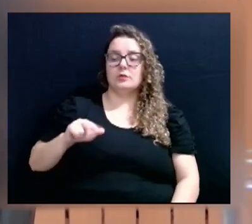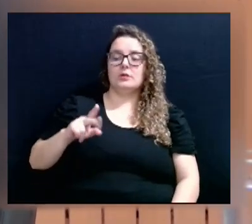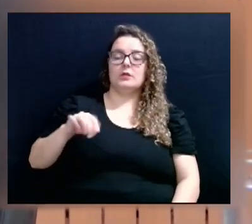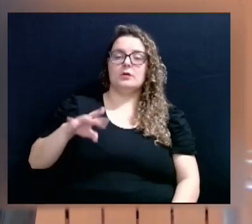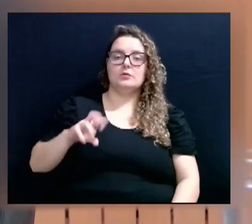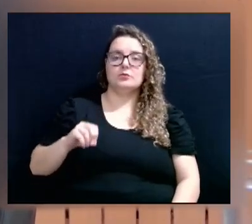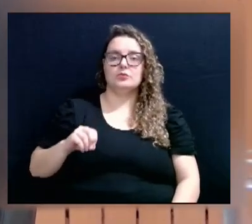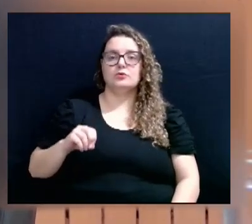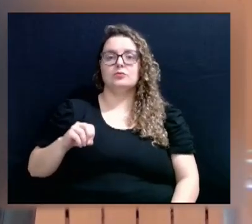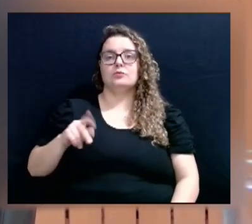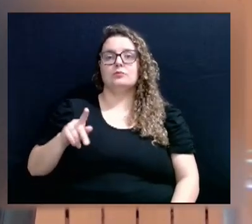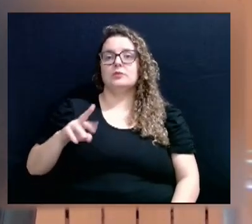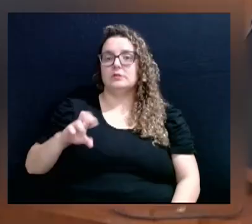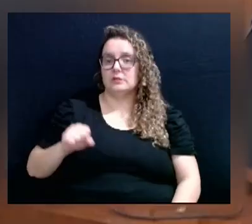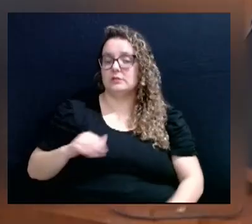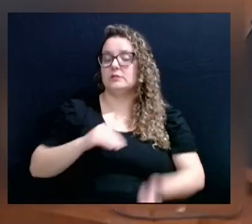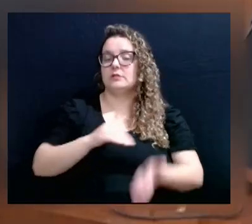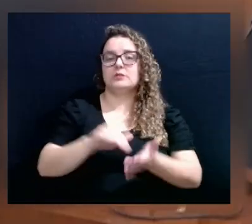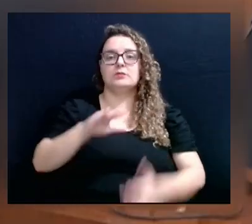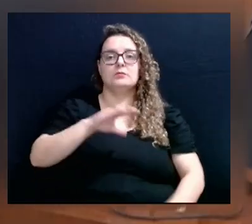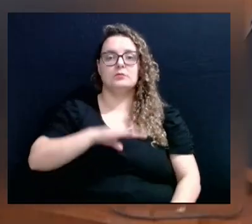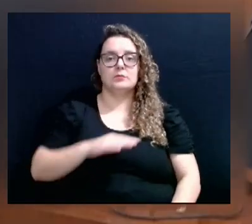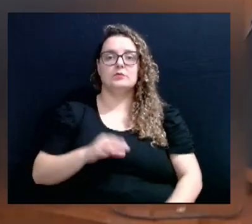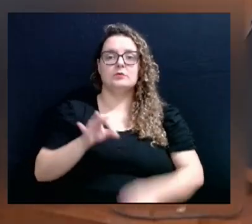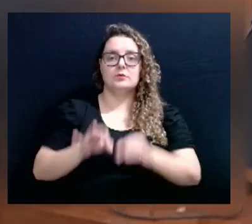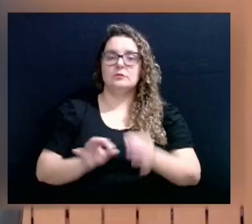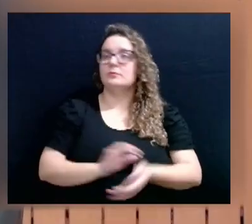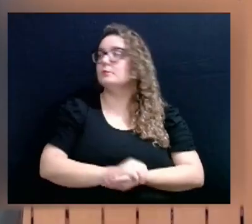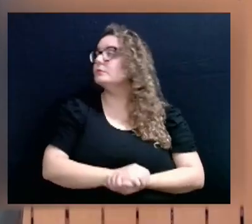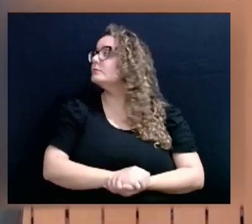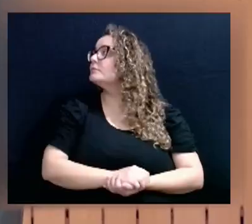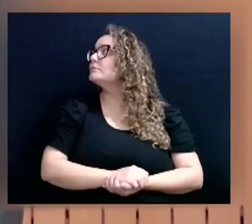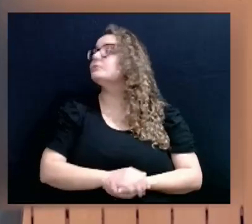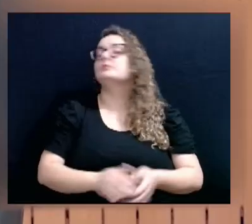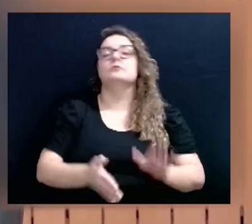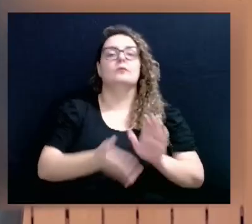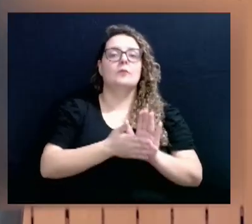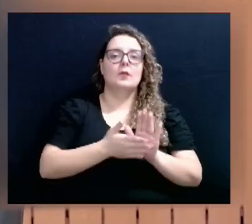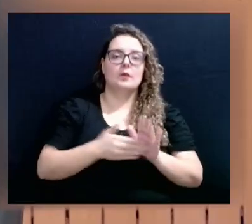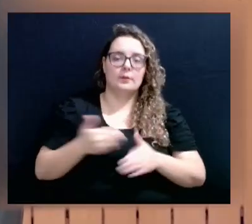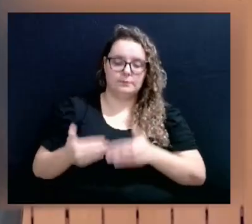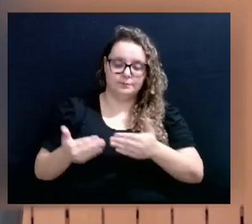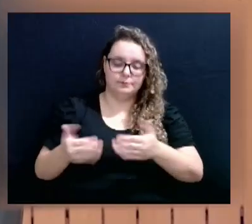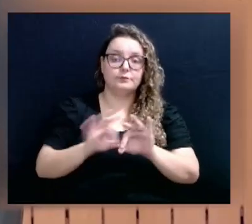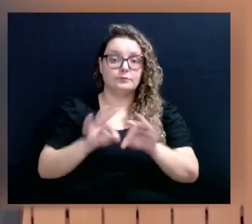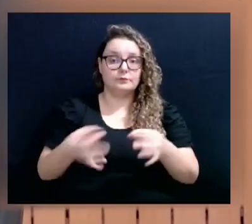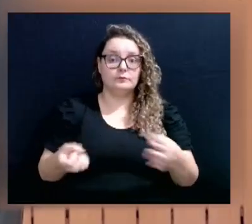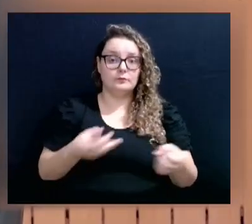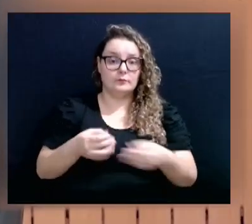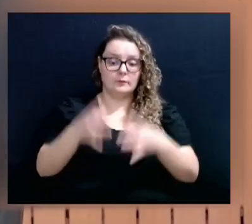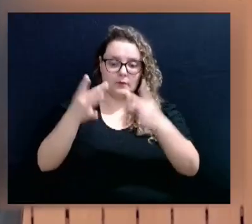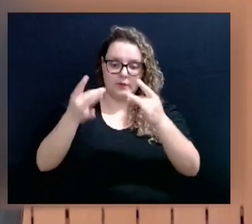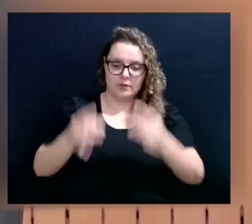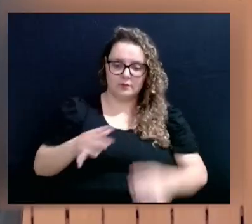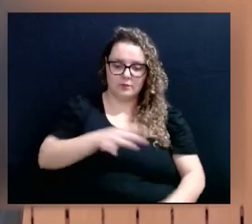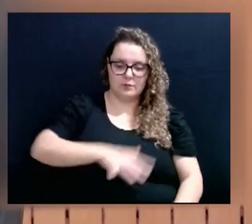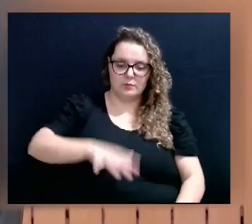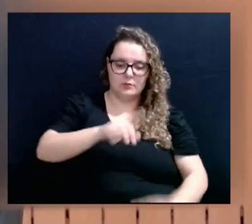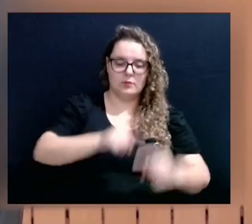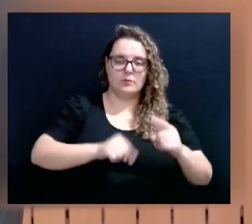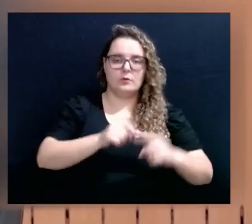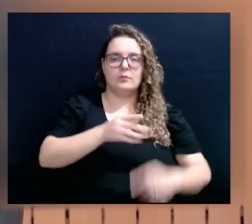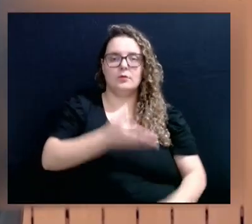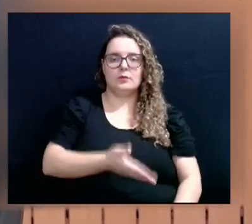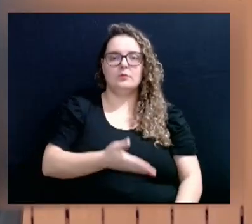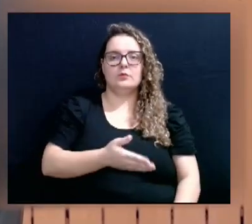Secretaria Municipal de Justiça. Essa proposição visa proceder à simples atualização da descrição da área objeto da alienação ao governo do Estado de São Paulo,